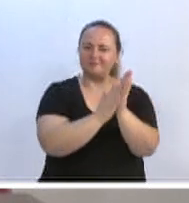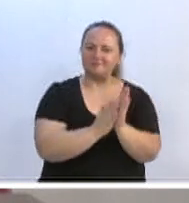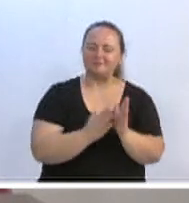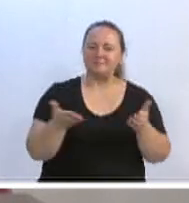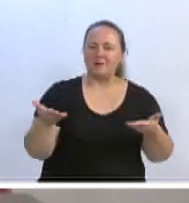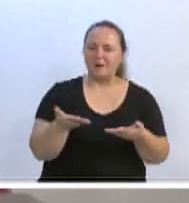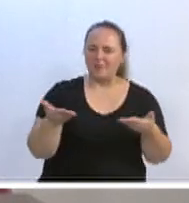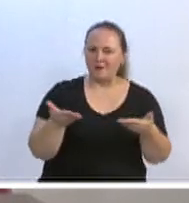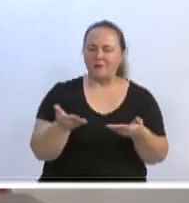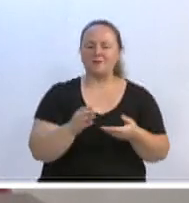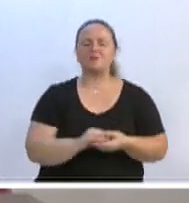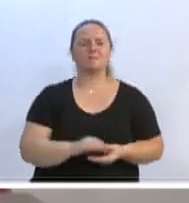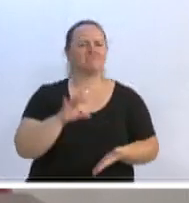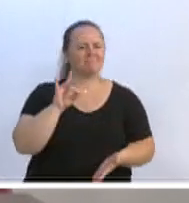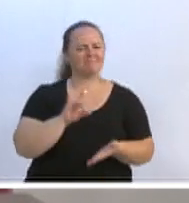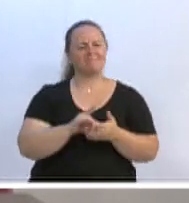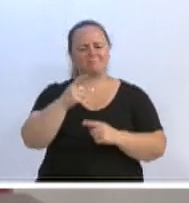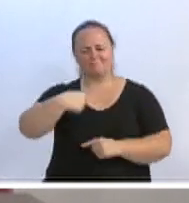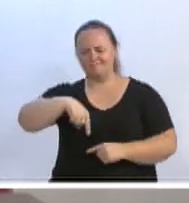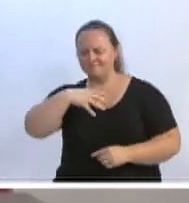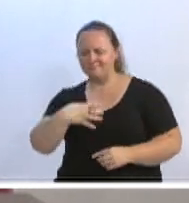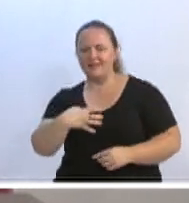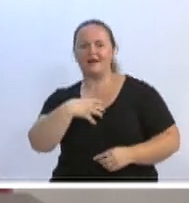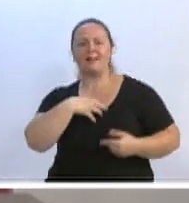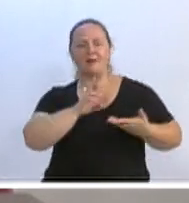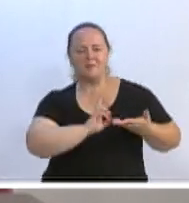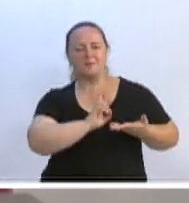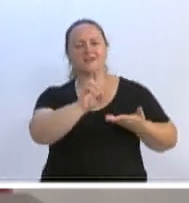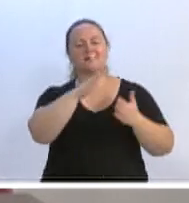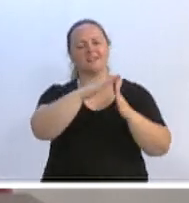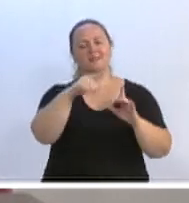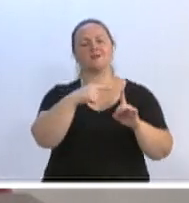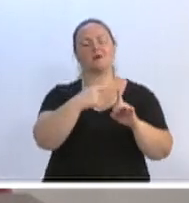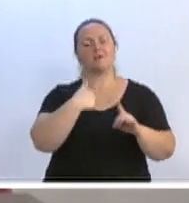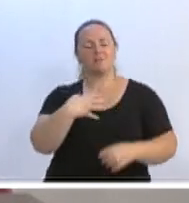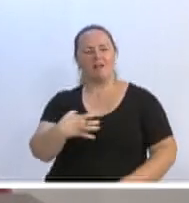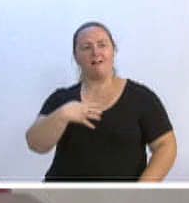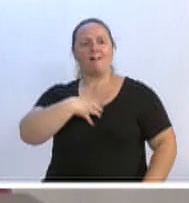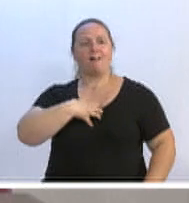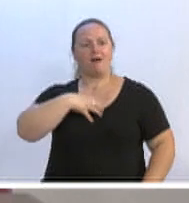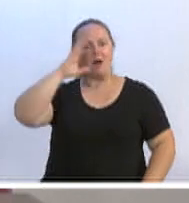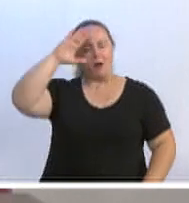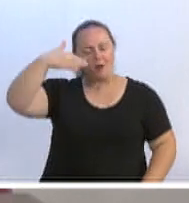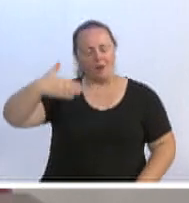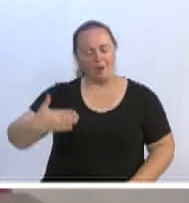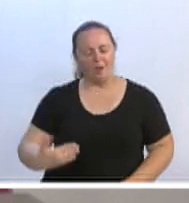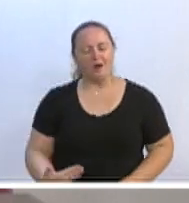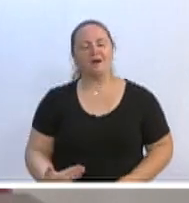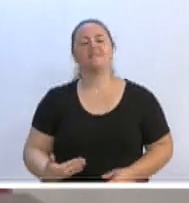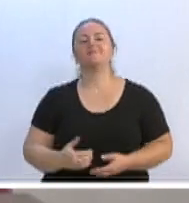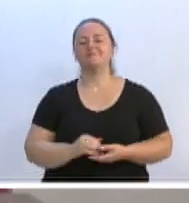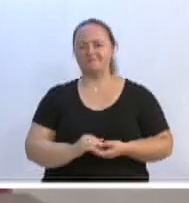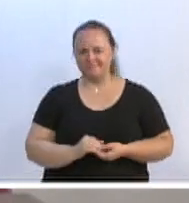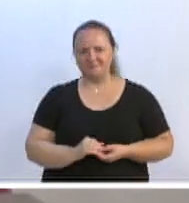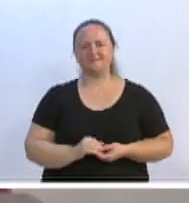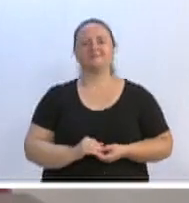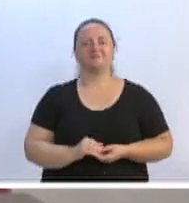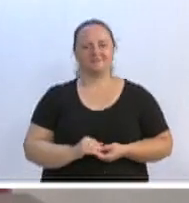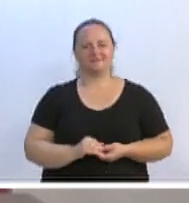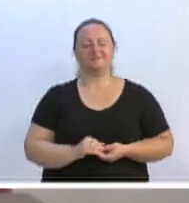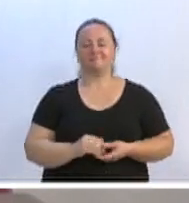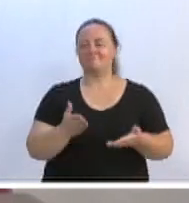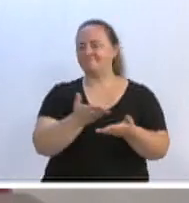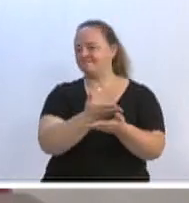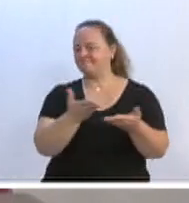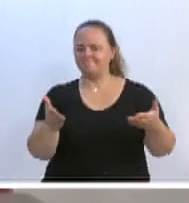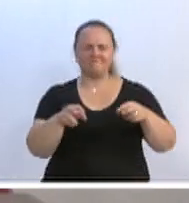qual sentimos, falando em nome aqui da igreja, muito honrados, e aos demais